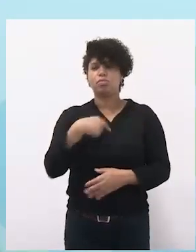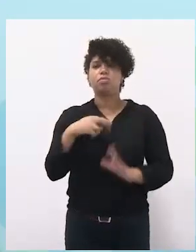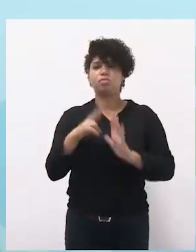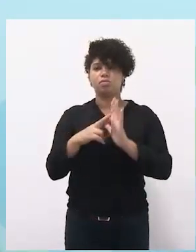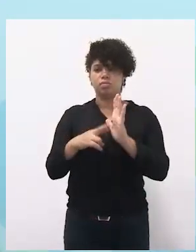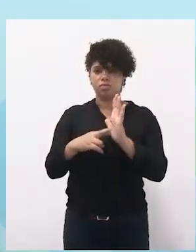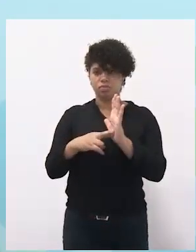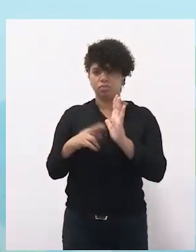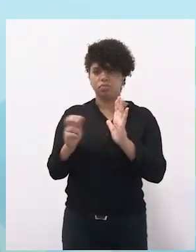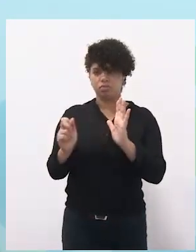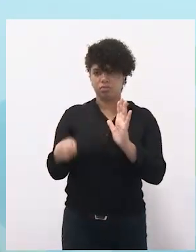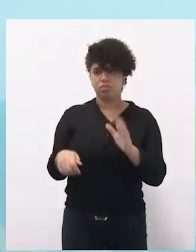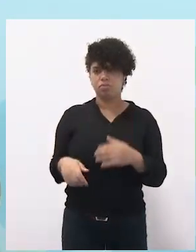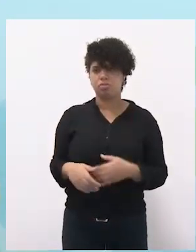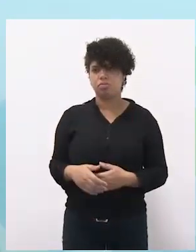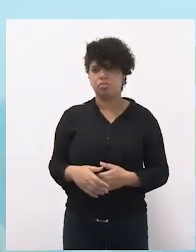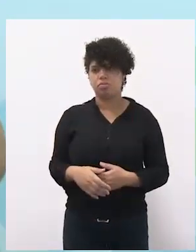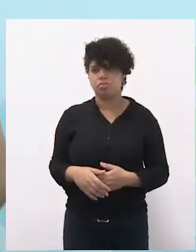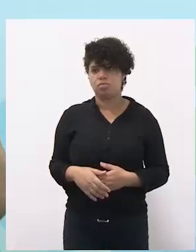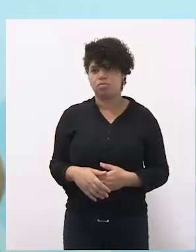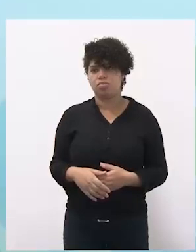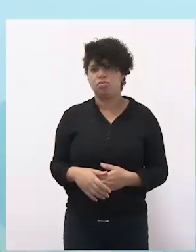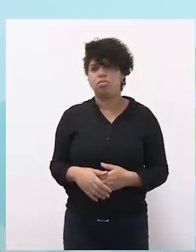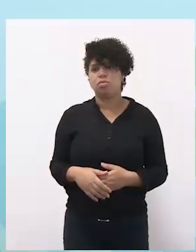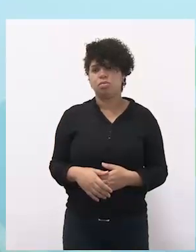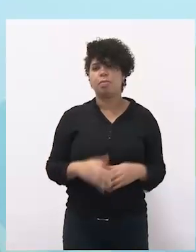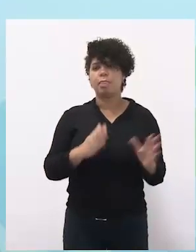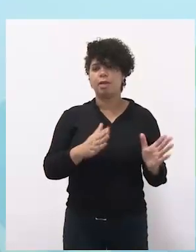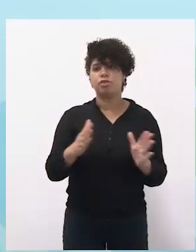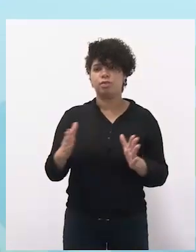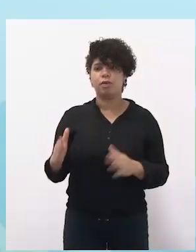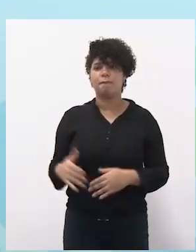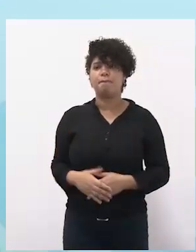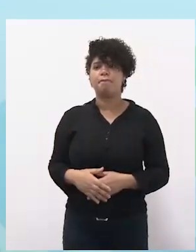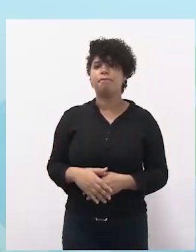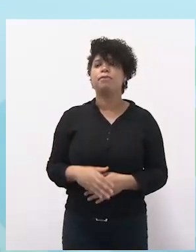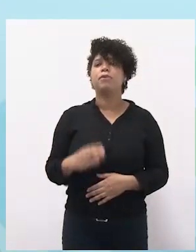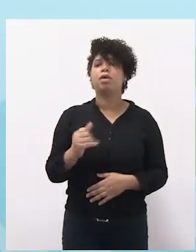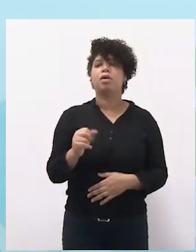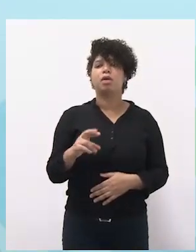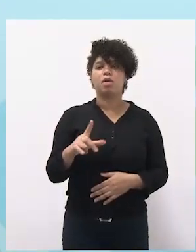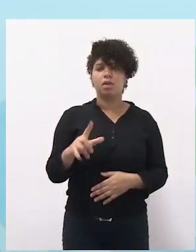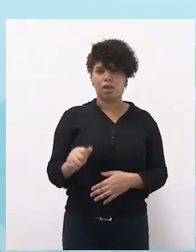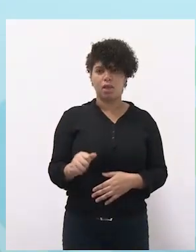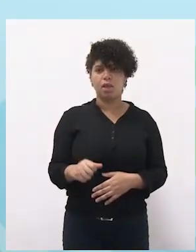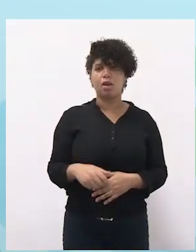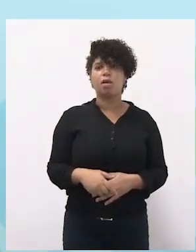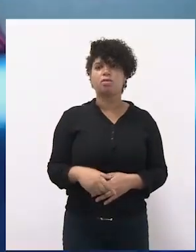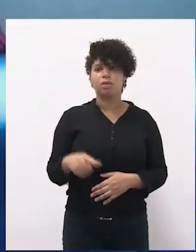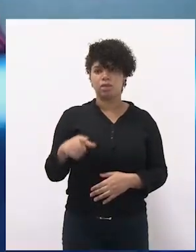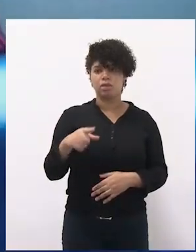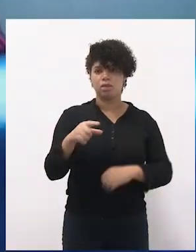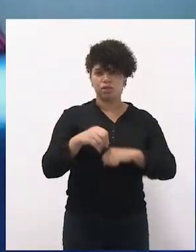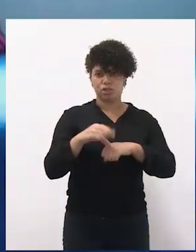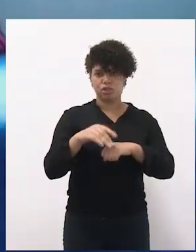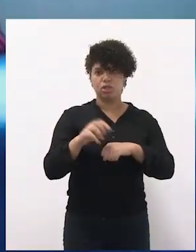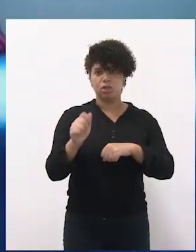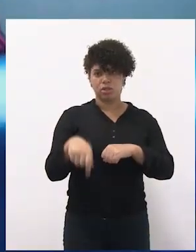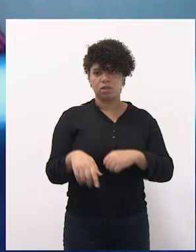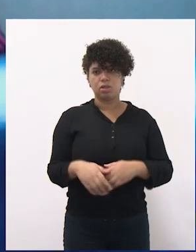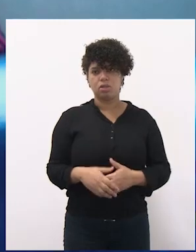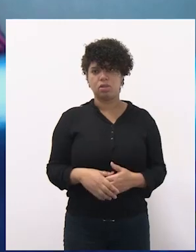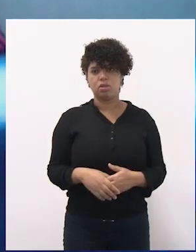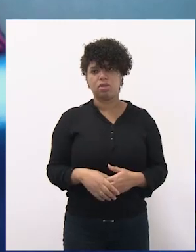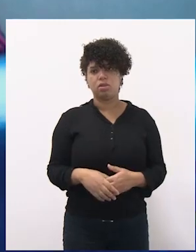né? Modo de dizer regras que a gente Ana diz Paula e Giovanni, posso puxar uma outra dica importante aí no que vocês estão